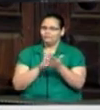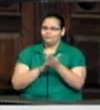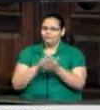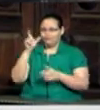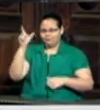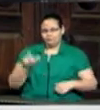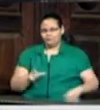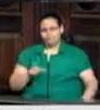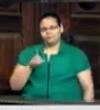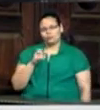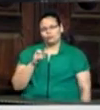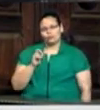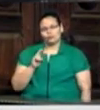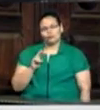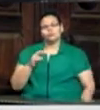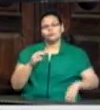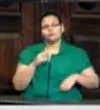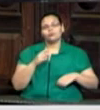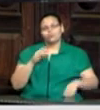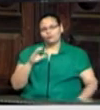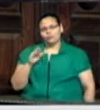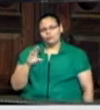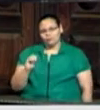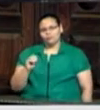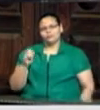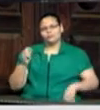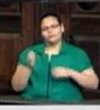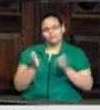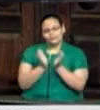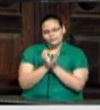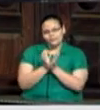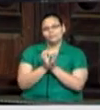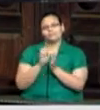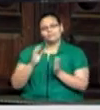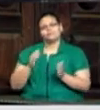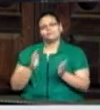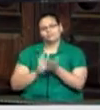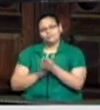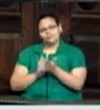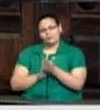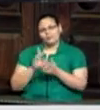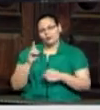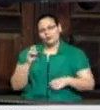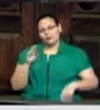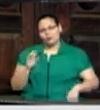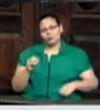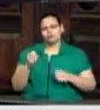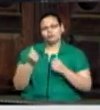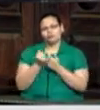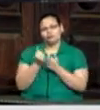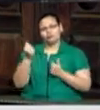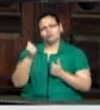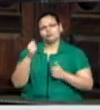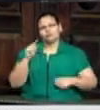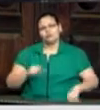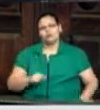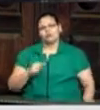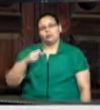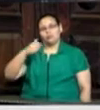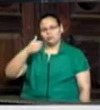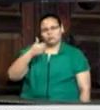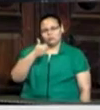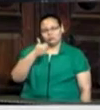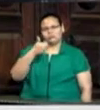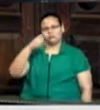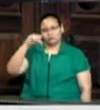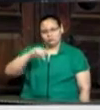doutor Celso e toda a sua equipe, parabenizar também os delegados adjuntos da 19ª DP, que